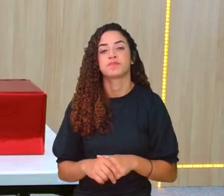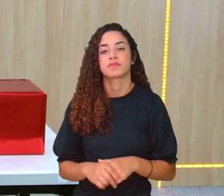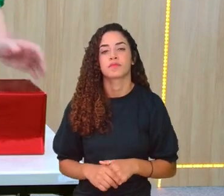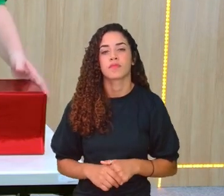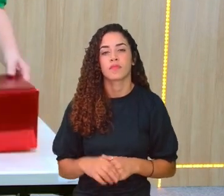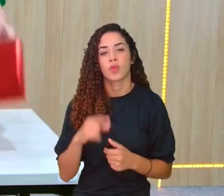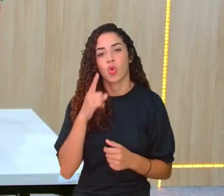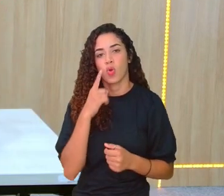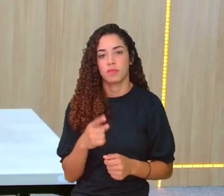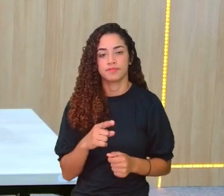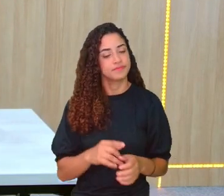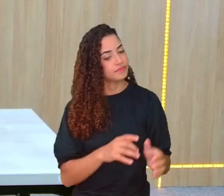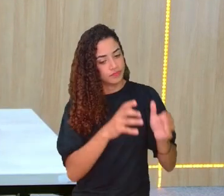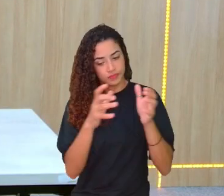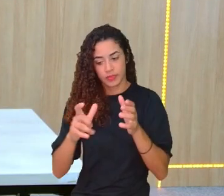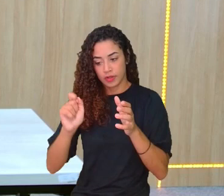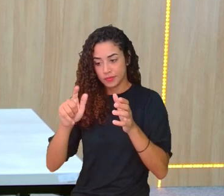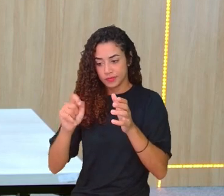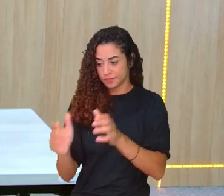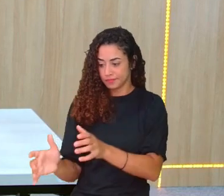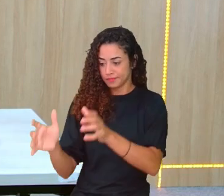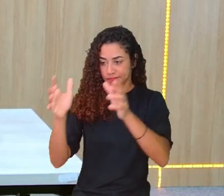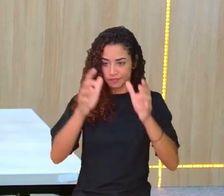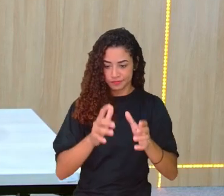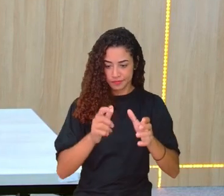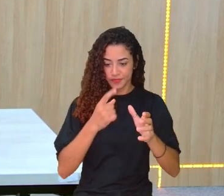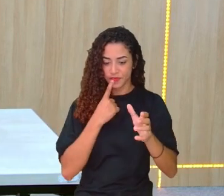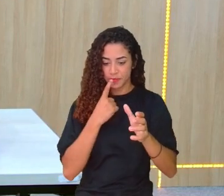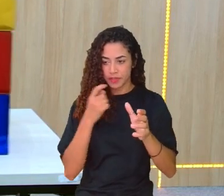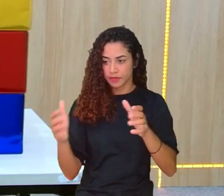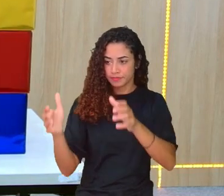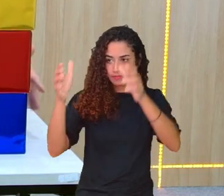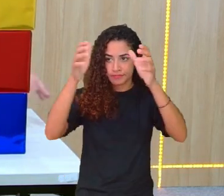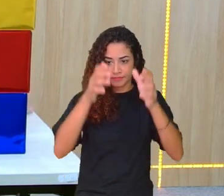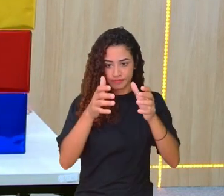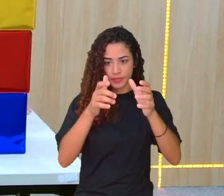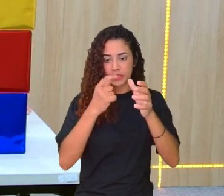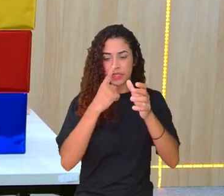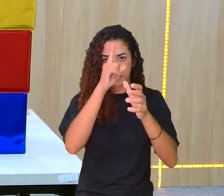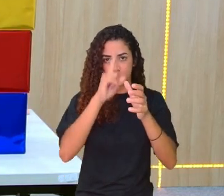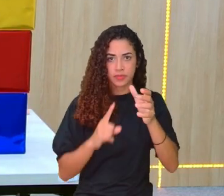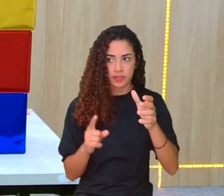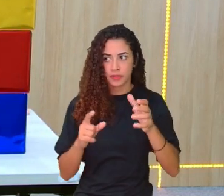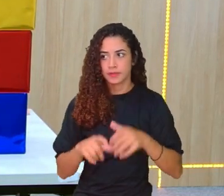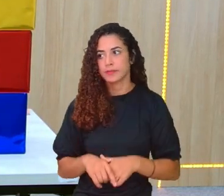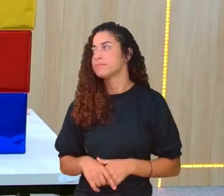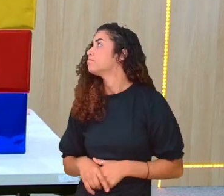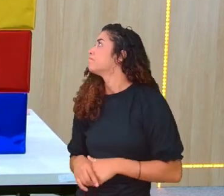Vou botar azul, vou botar a vermelha, vou botar a amarela.